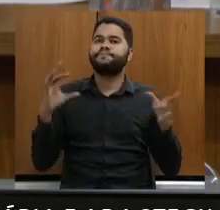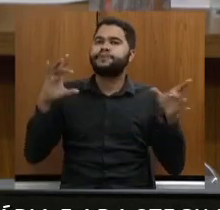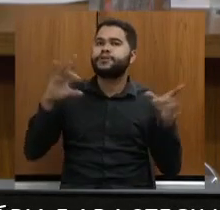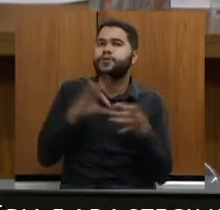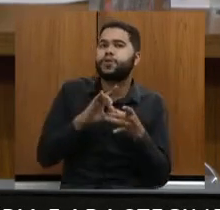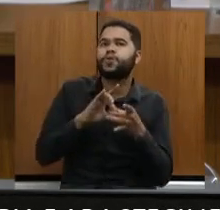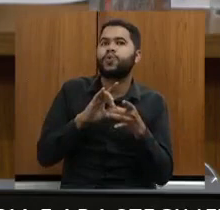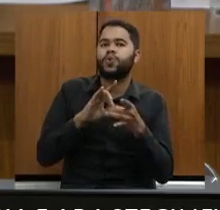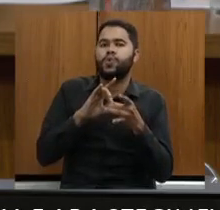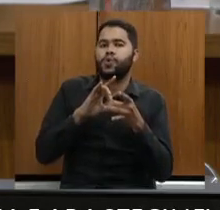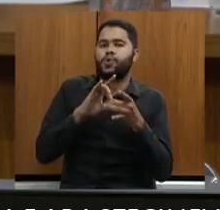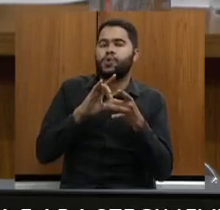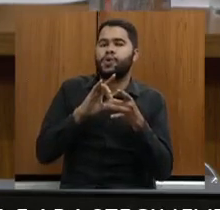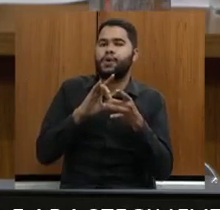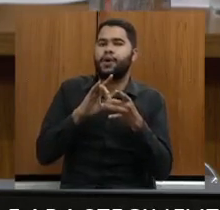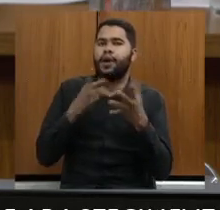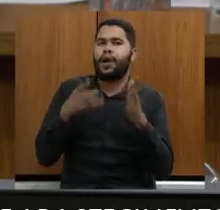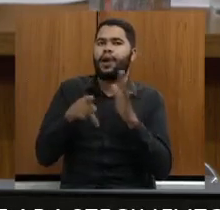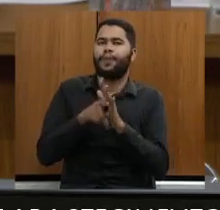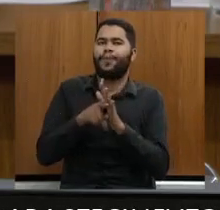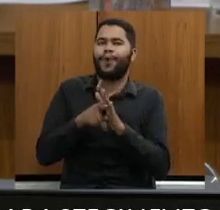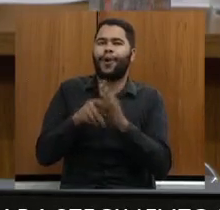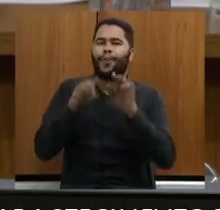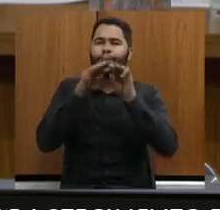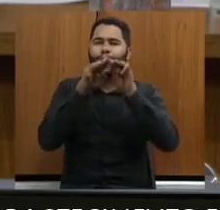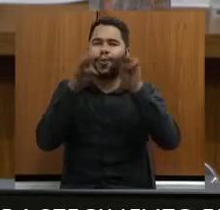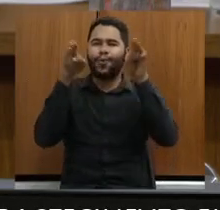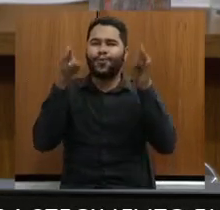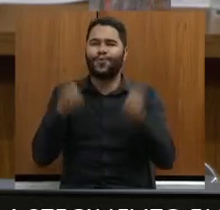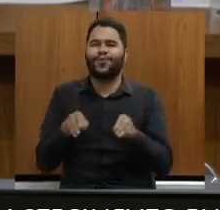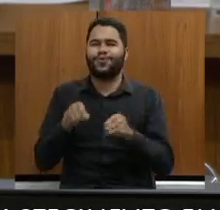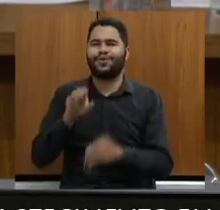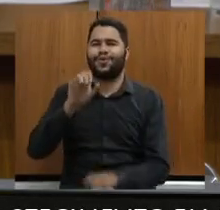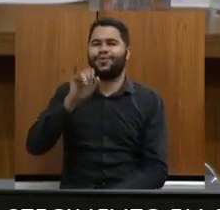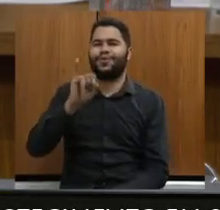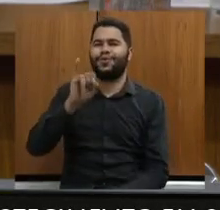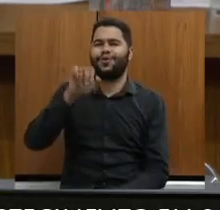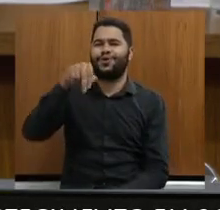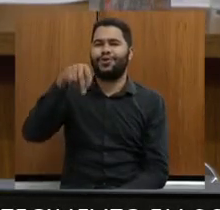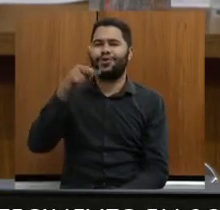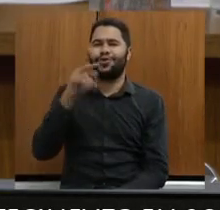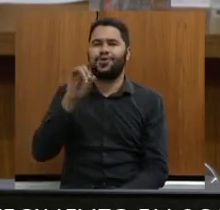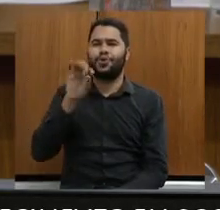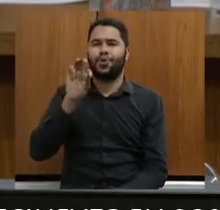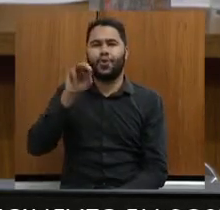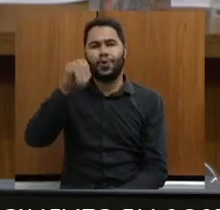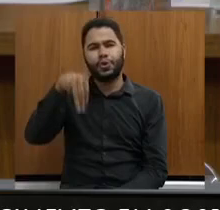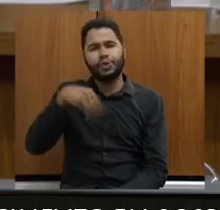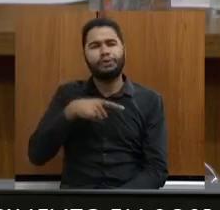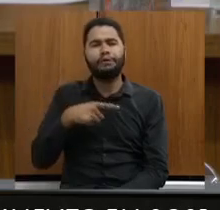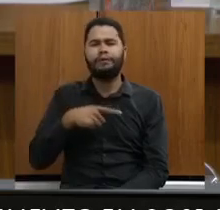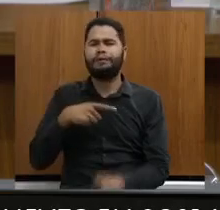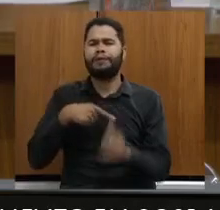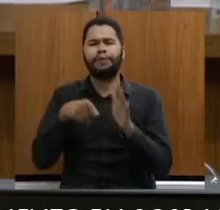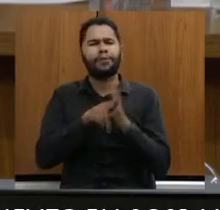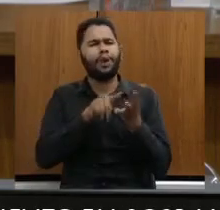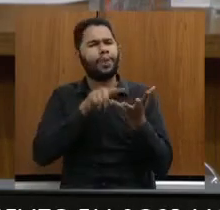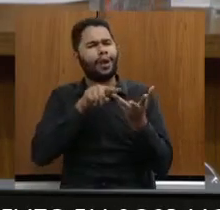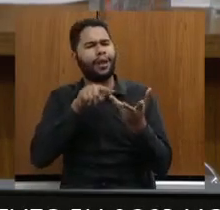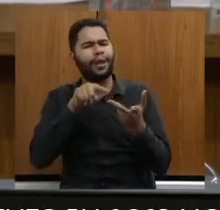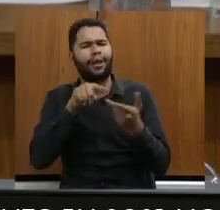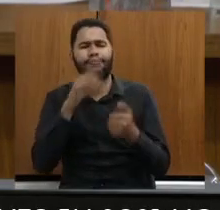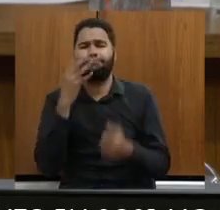ligado ao museu do Inhotim que já um museu maravilhoso que reúne obras de arte com plantas